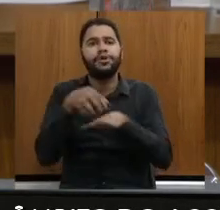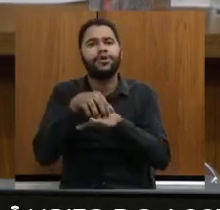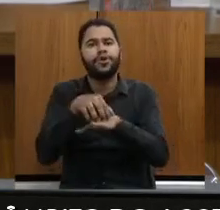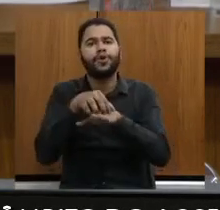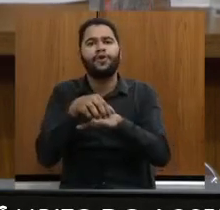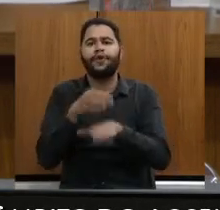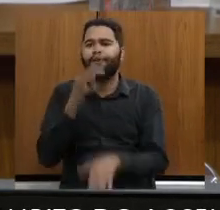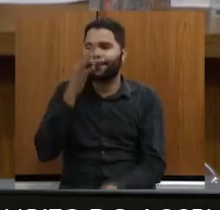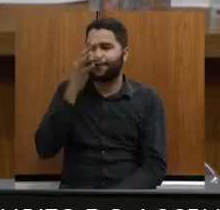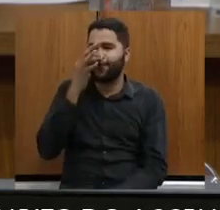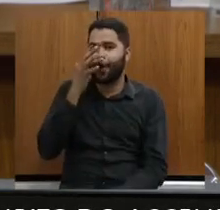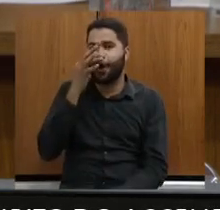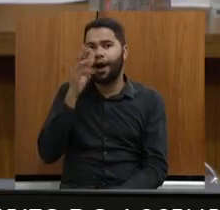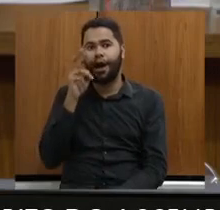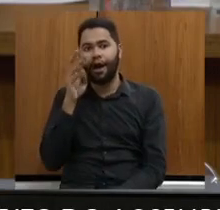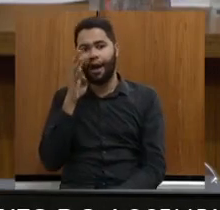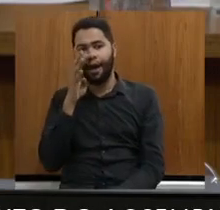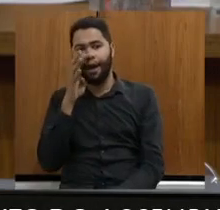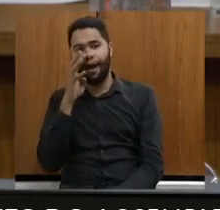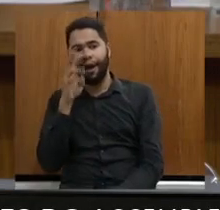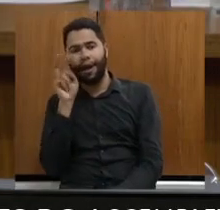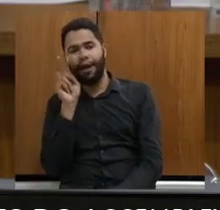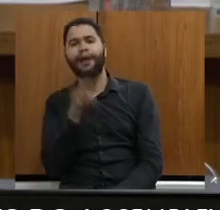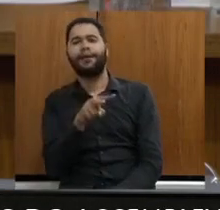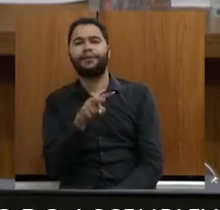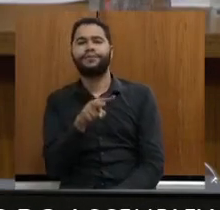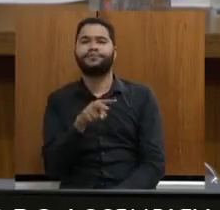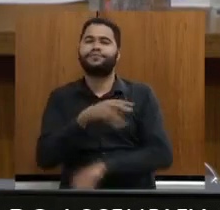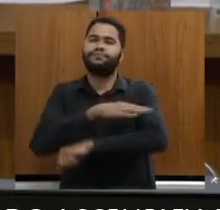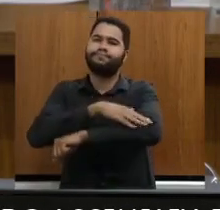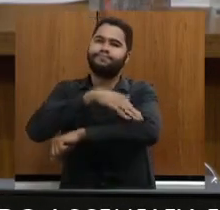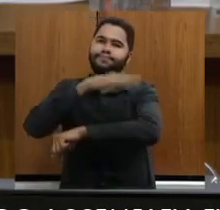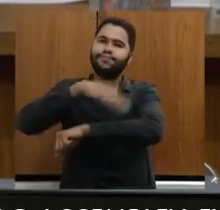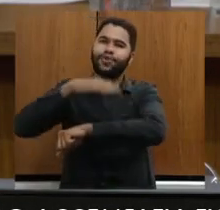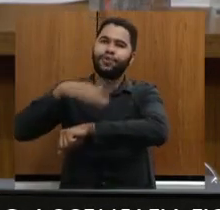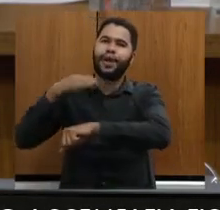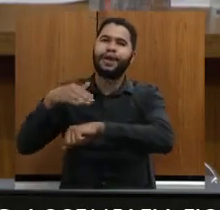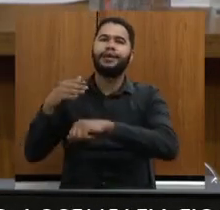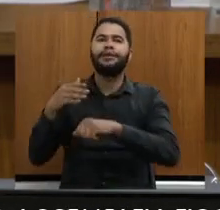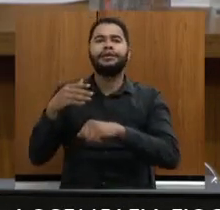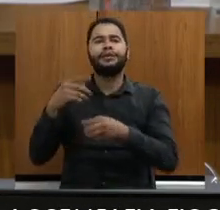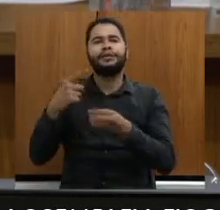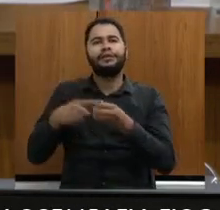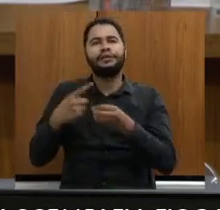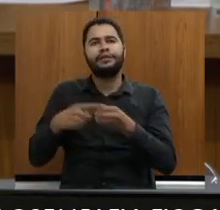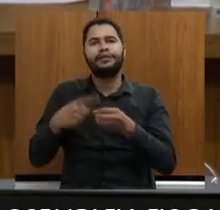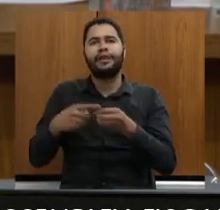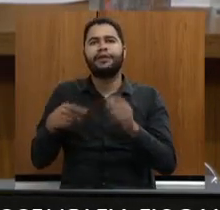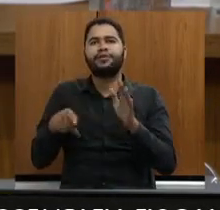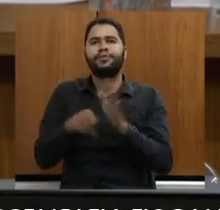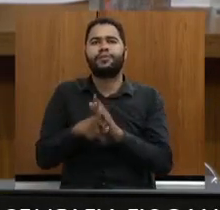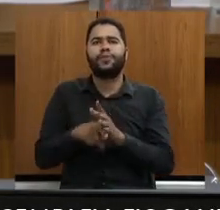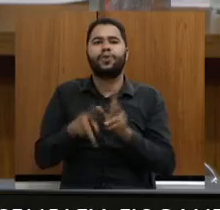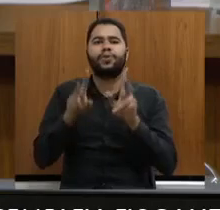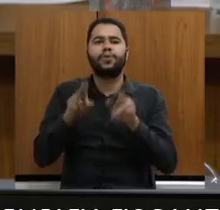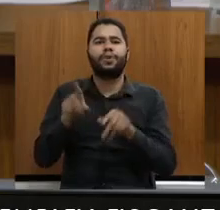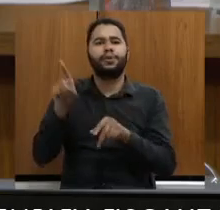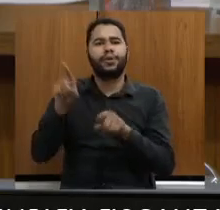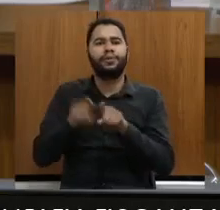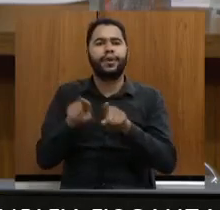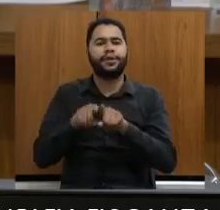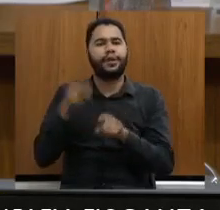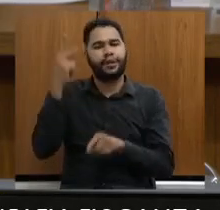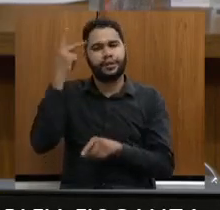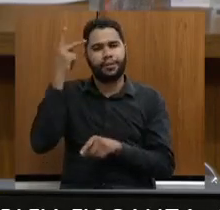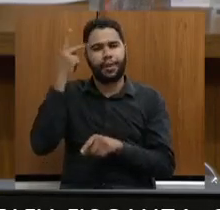para as flores aí você mudar e nossa Oi e a isso é uma cidade com malandro no Estado de São Paulo a Cidade das Flores no